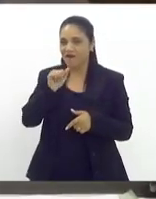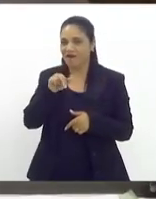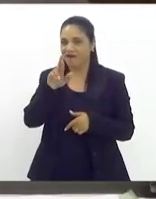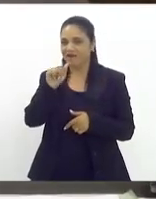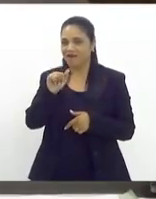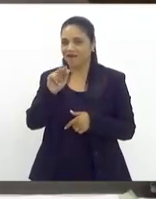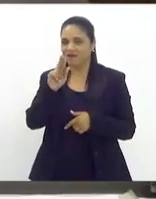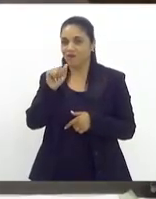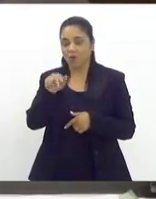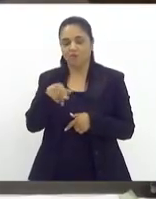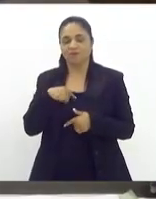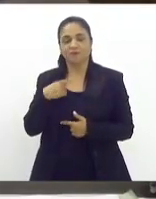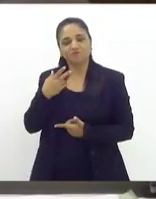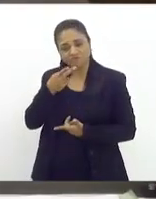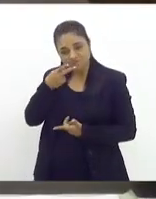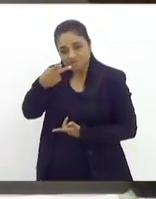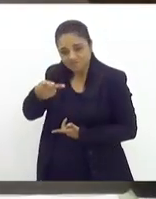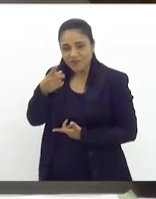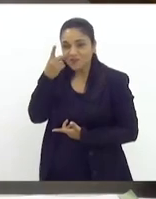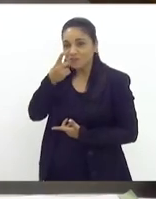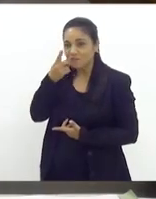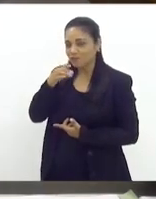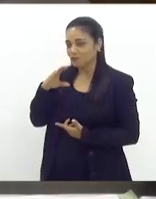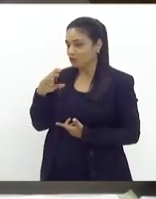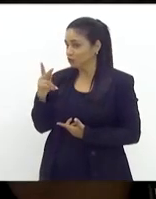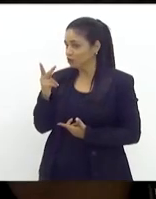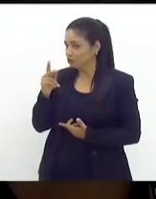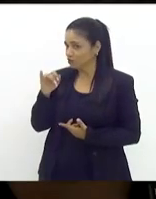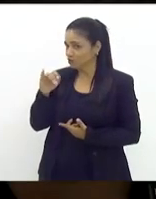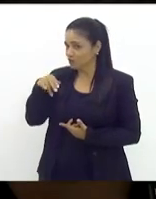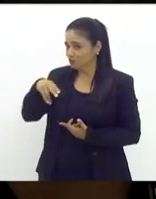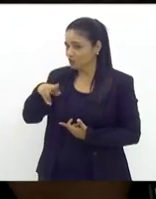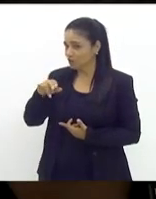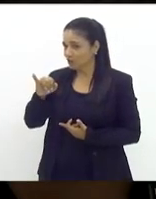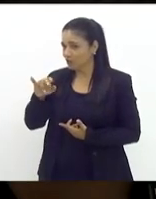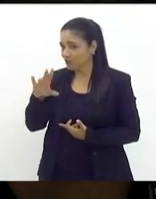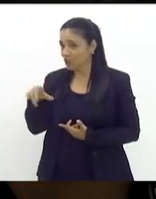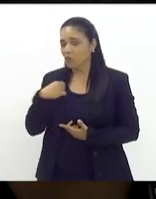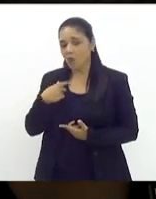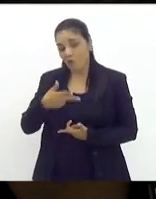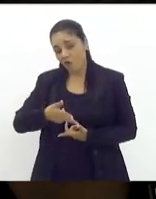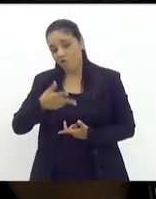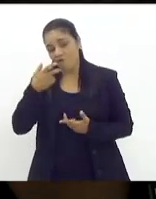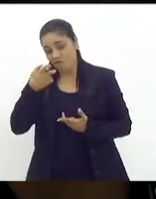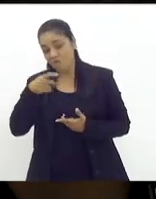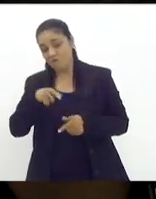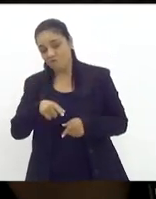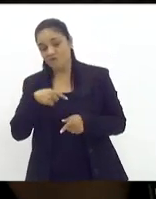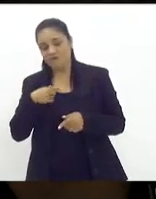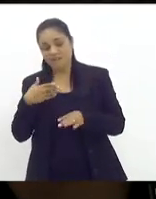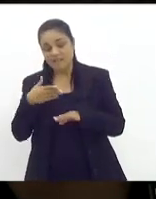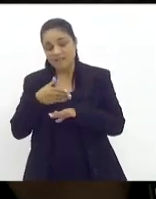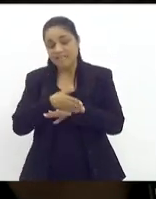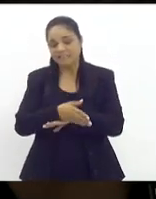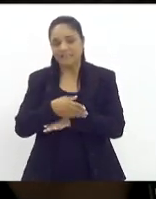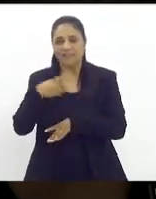deputado Chiquinho, que está aqui, eu vi ele se lançar na política também.